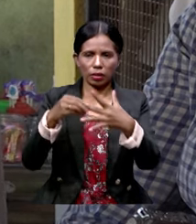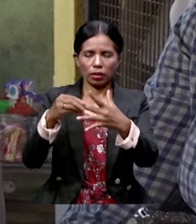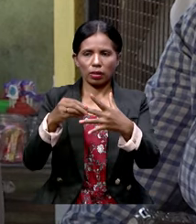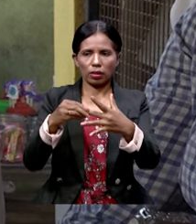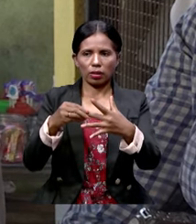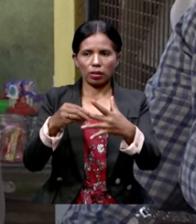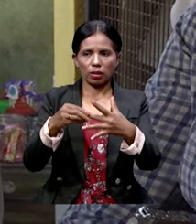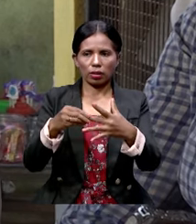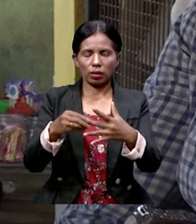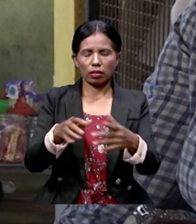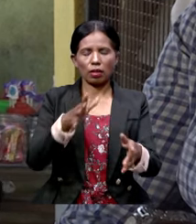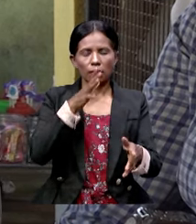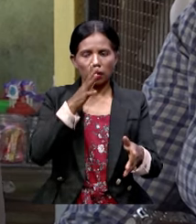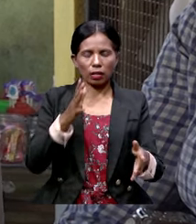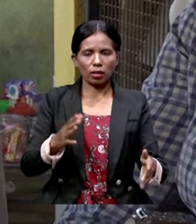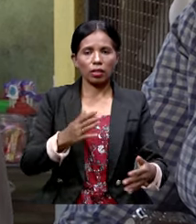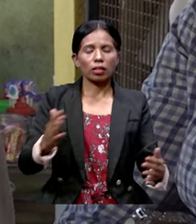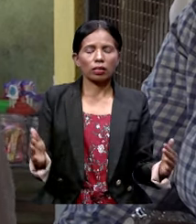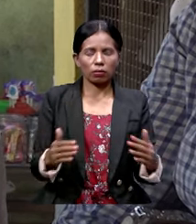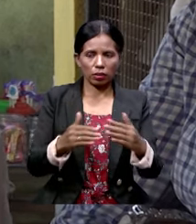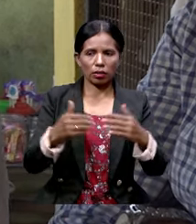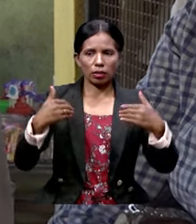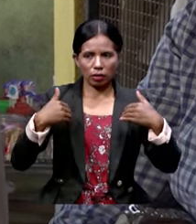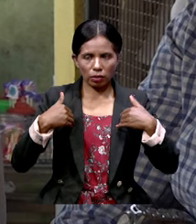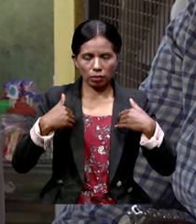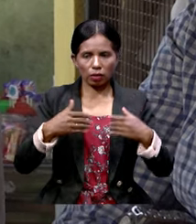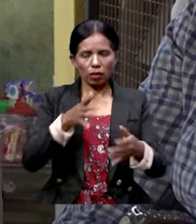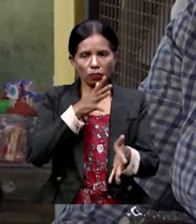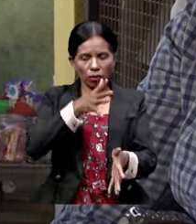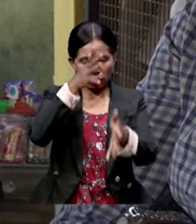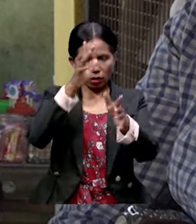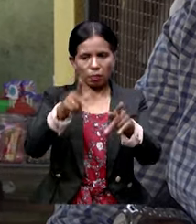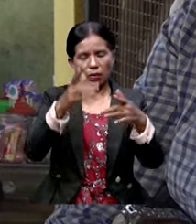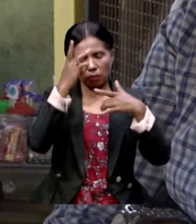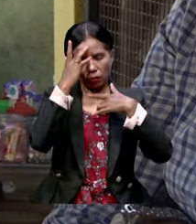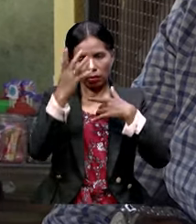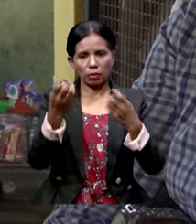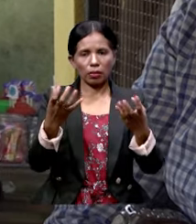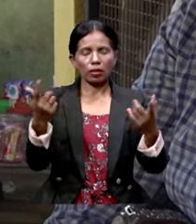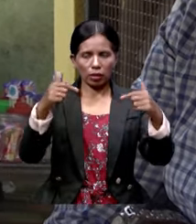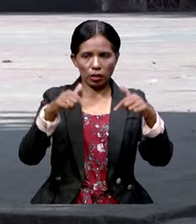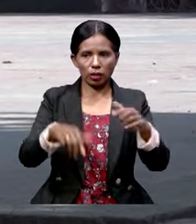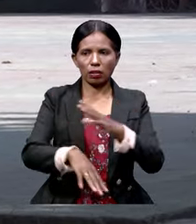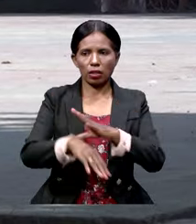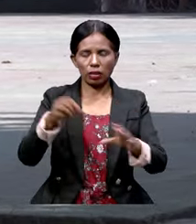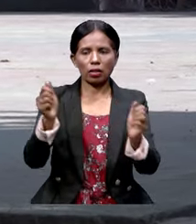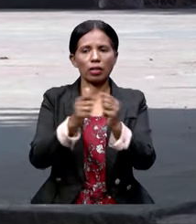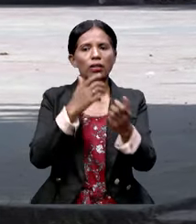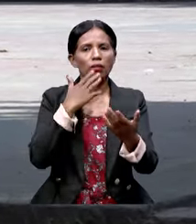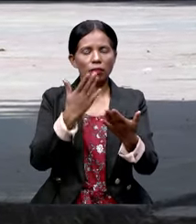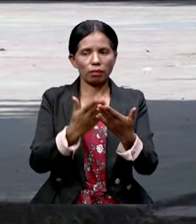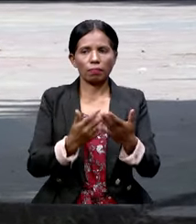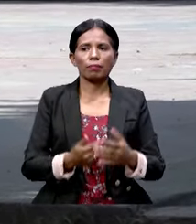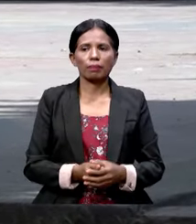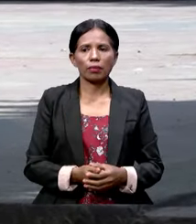inang inang sin dua sir balu si iha atau sir balu emang moras balu ini si iha be masa ini asa udikmu.